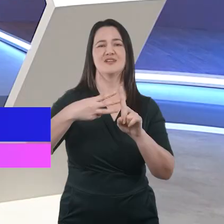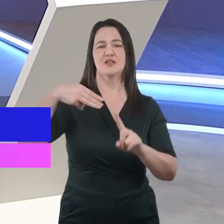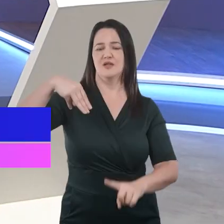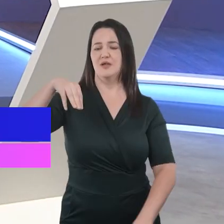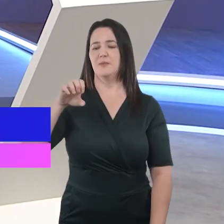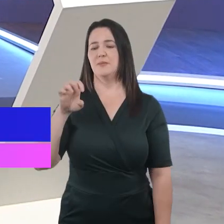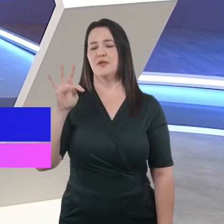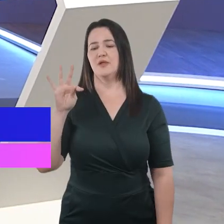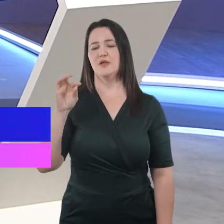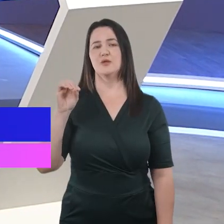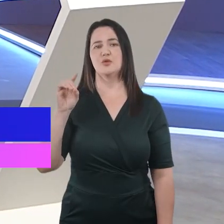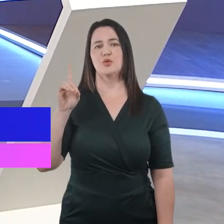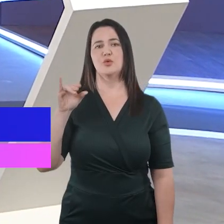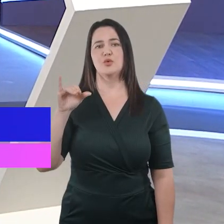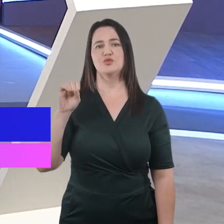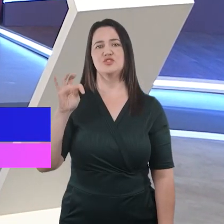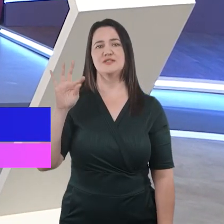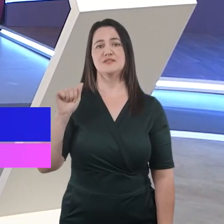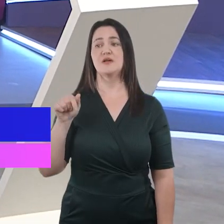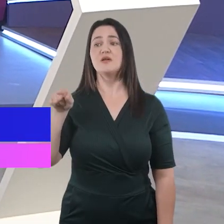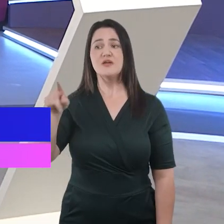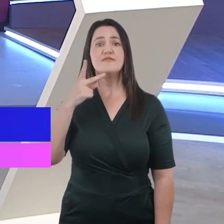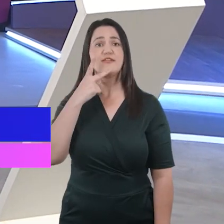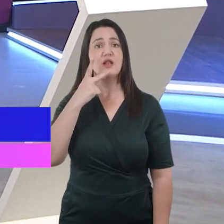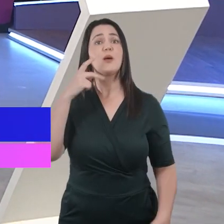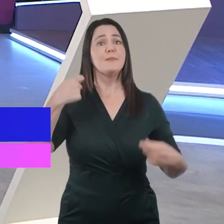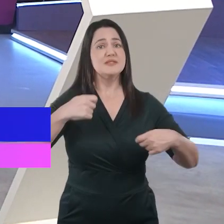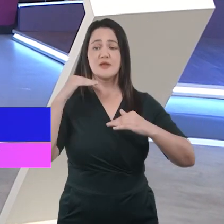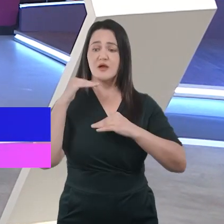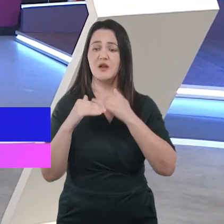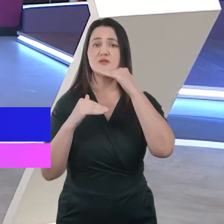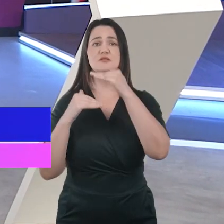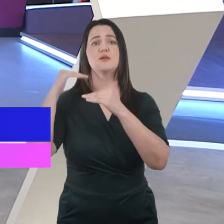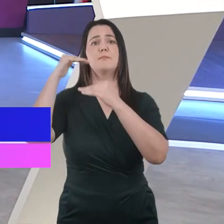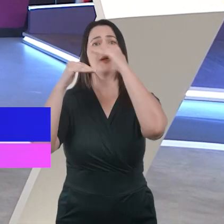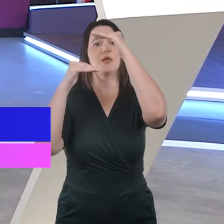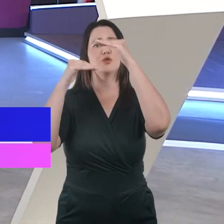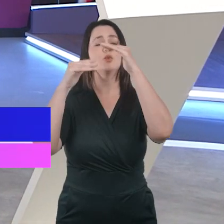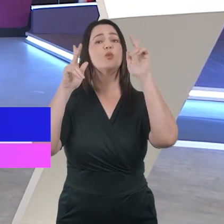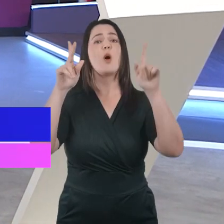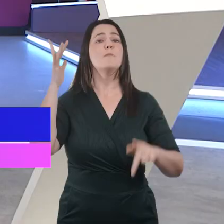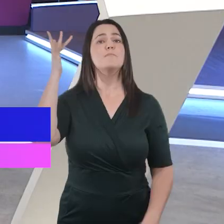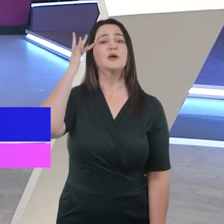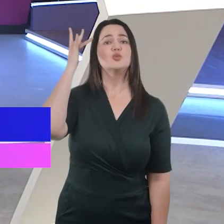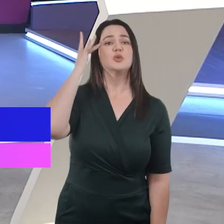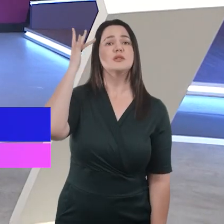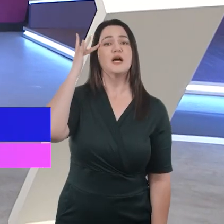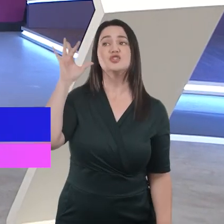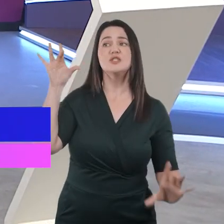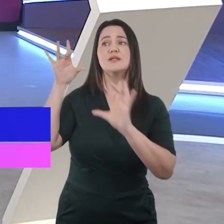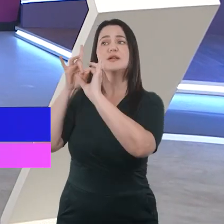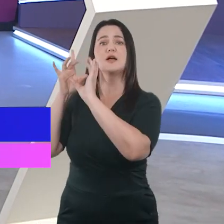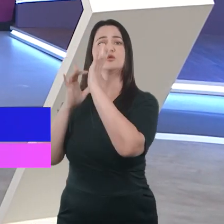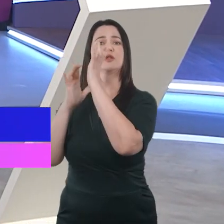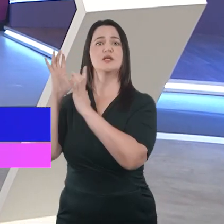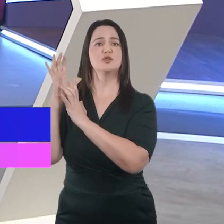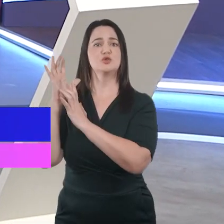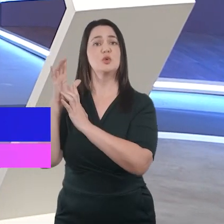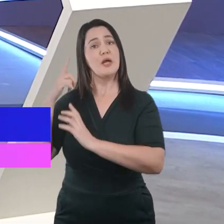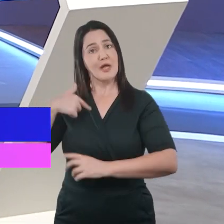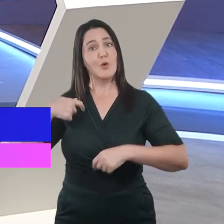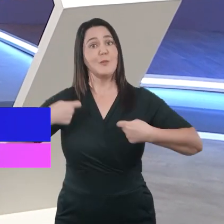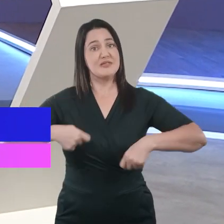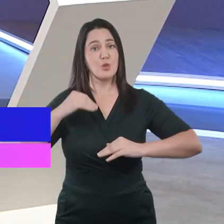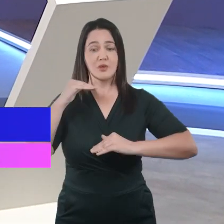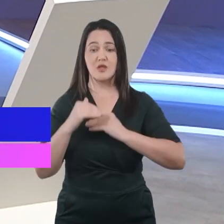metodista, que fala sobre o crescimento para a maturidade cristã em Cristo. Como eu posso desenvolver a minha vida